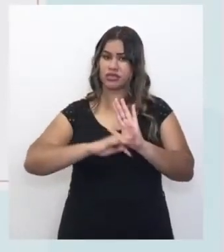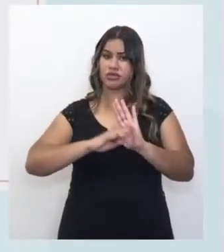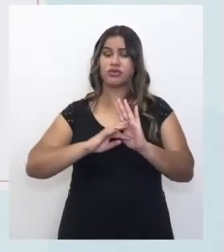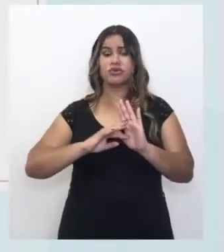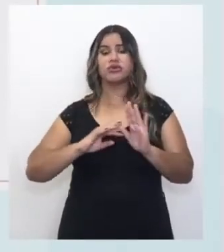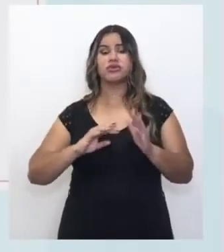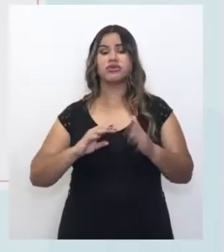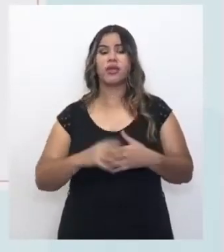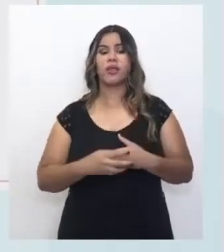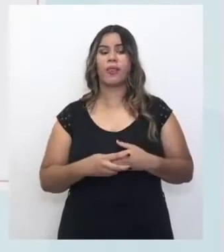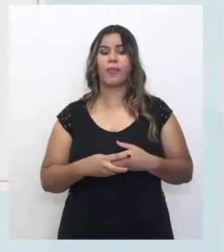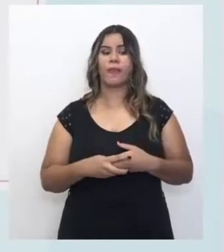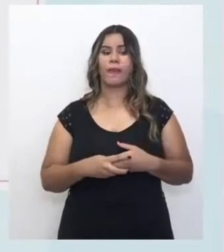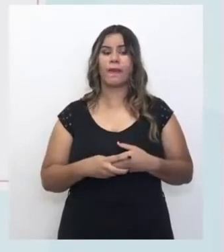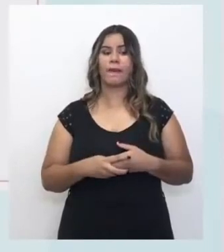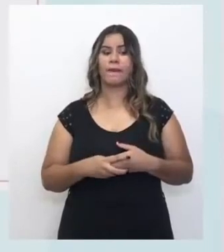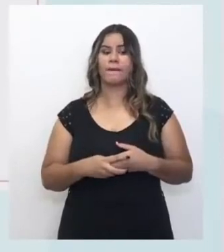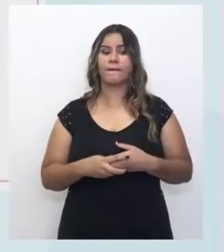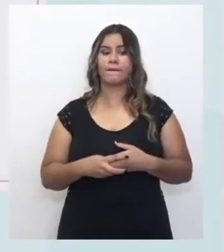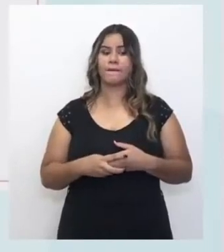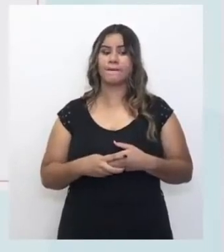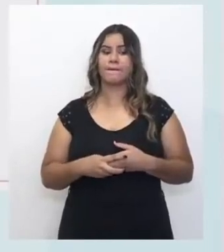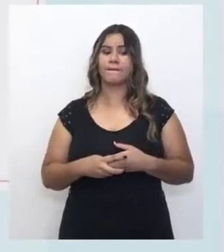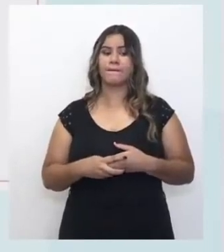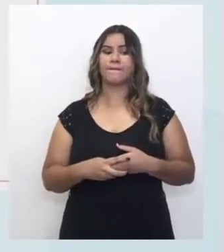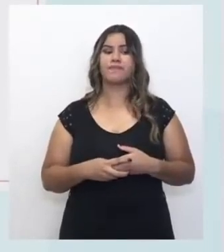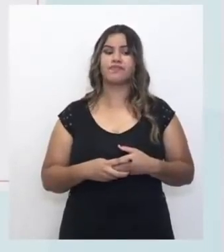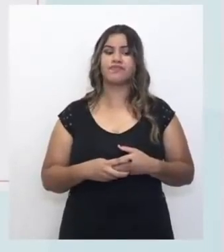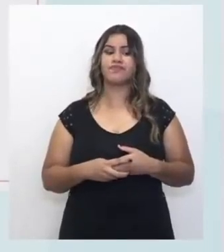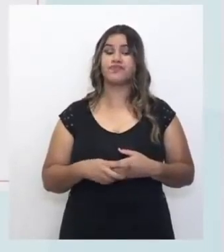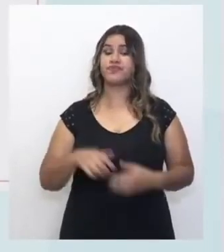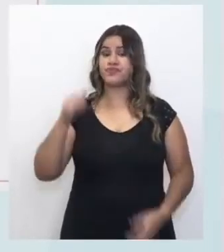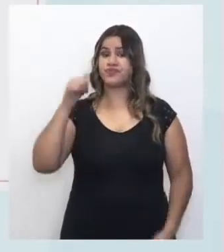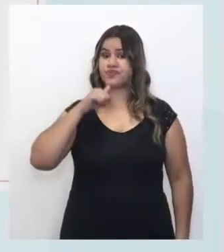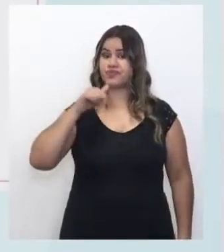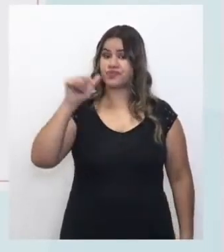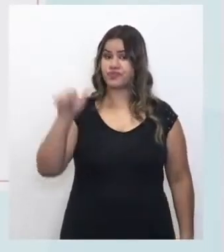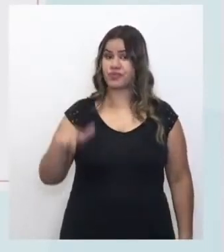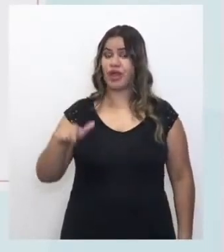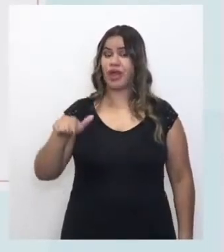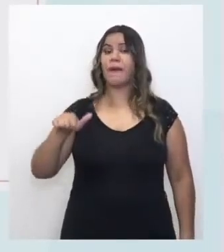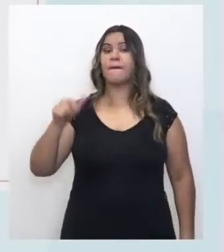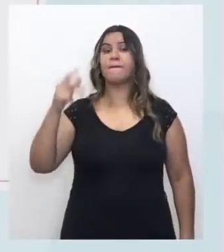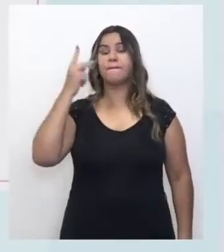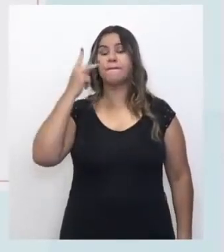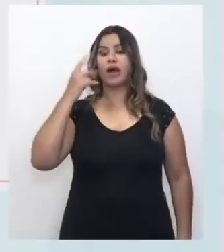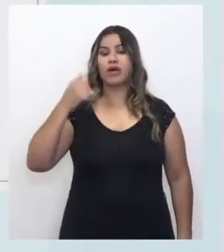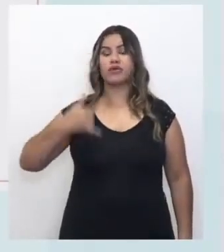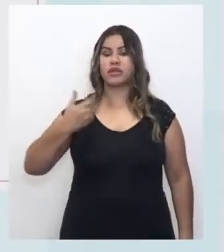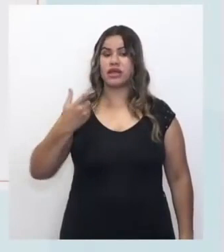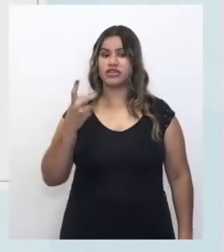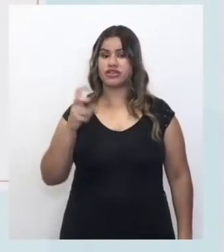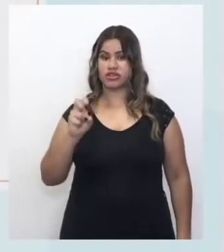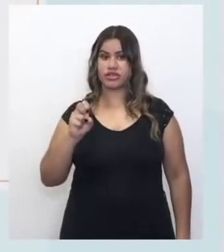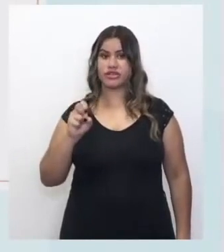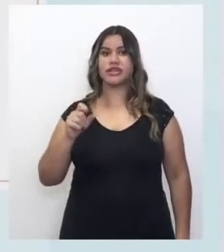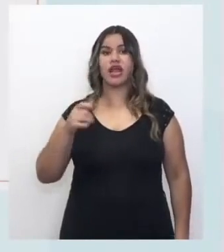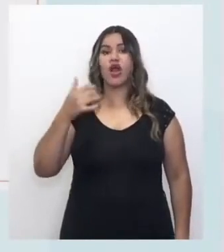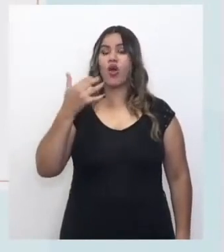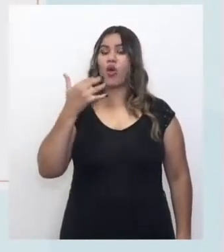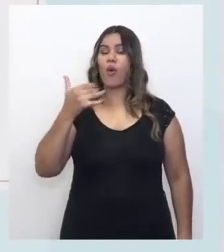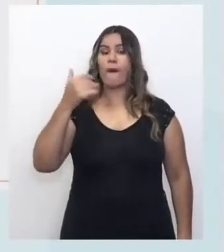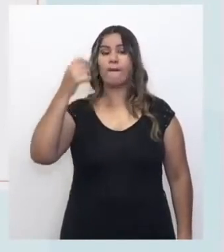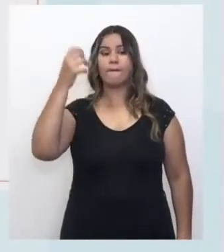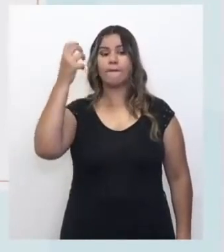eu leio o texto 2, só para revisar um pouco aqui. Ela é paulistana e tem 15 anos. É branca, com